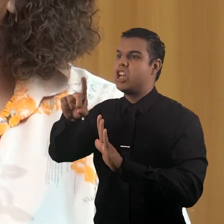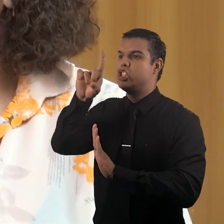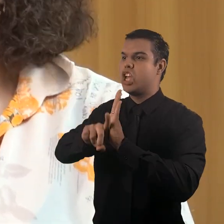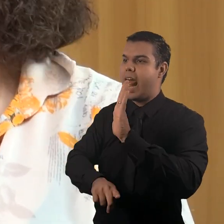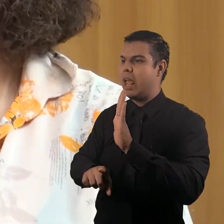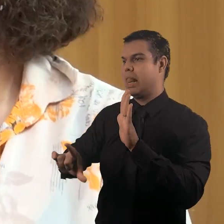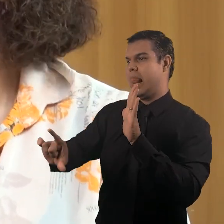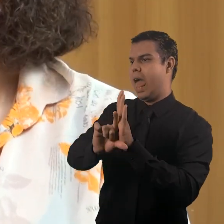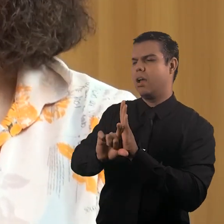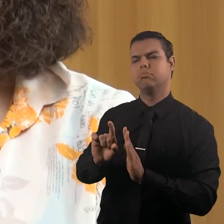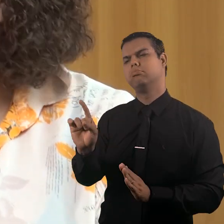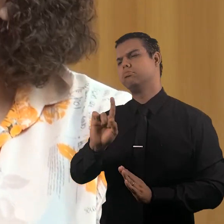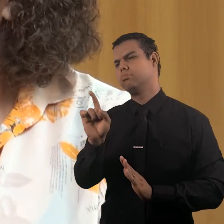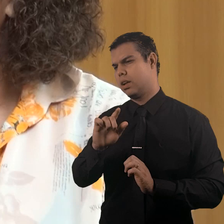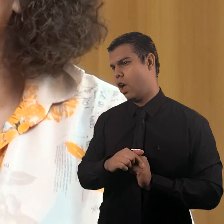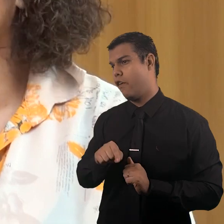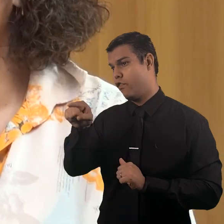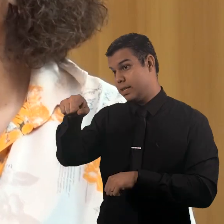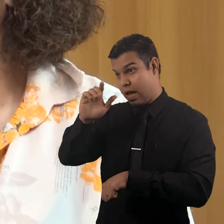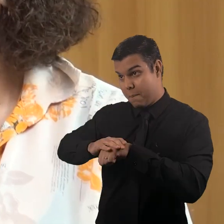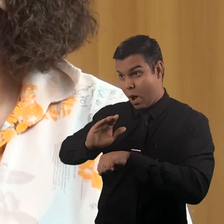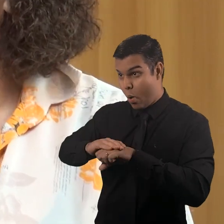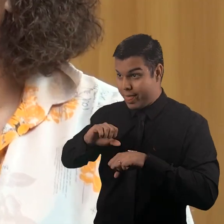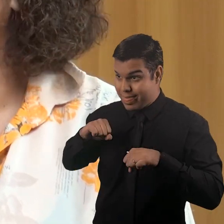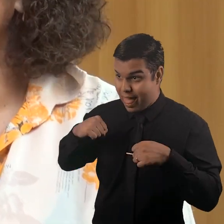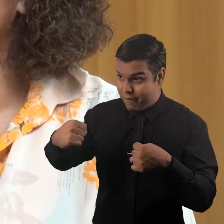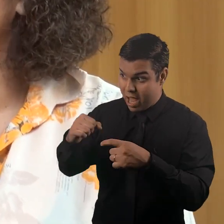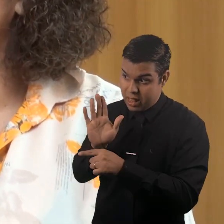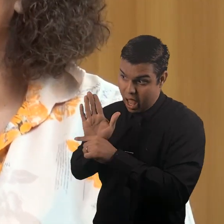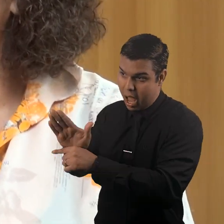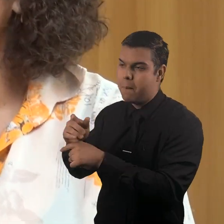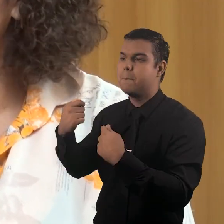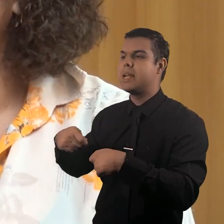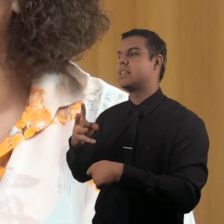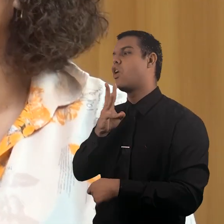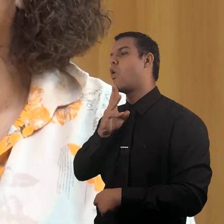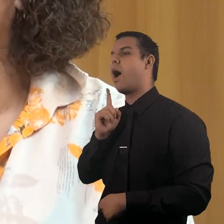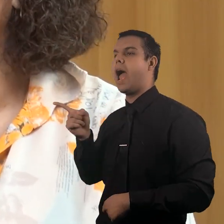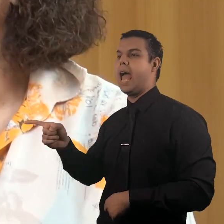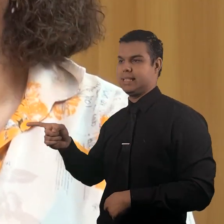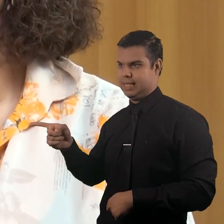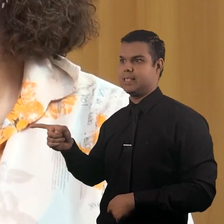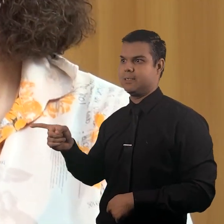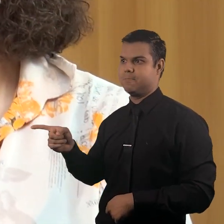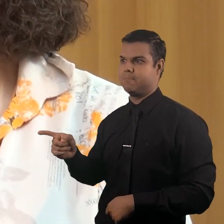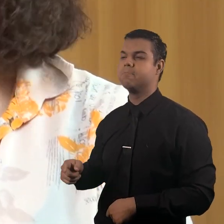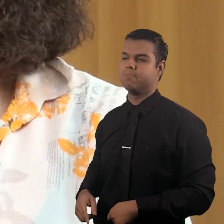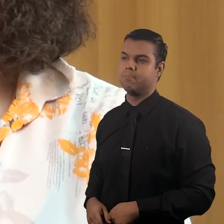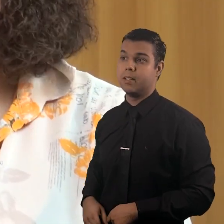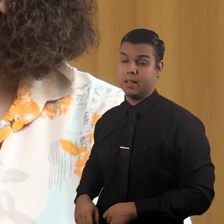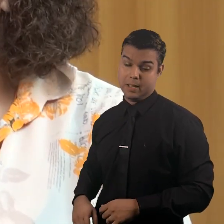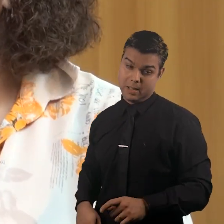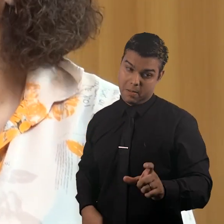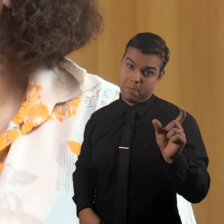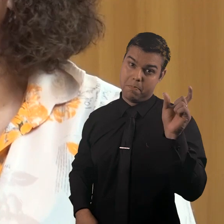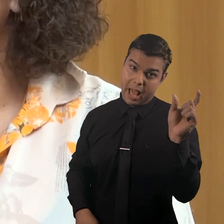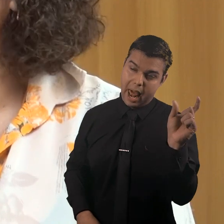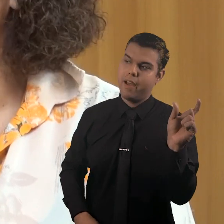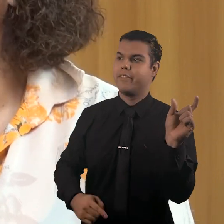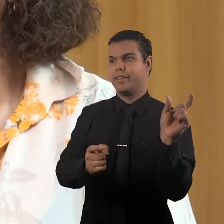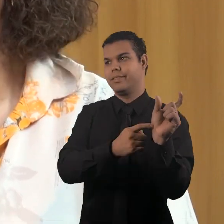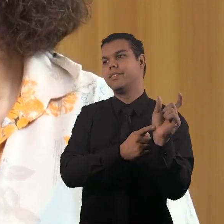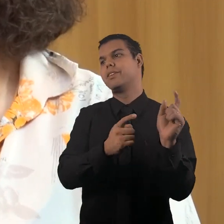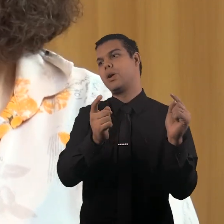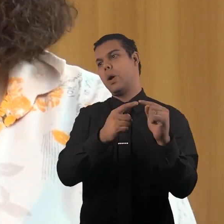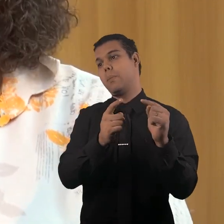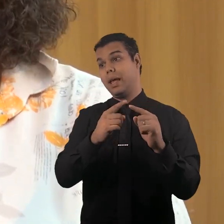na legislação em si, mas você, para defender alguém, você precisa conhecer e dominar. Né? E o patient advocate é exatamente